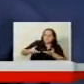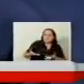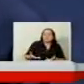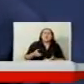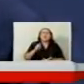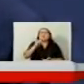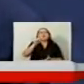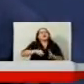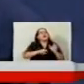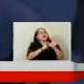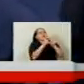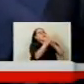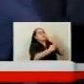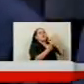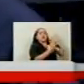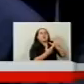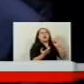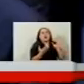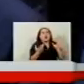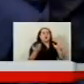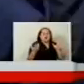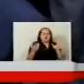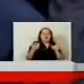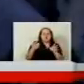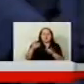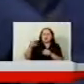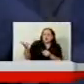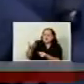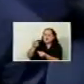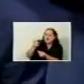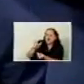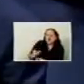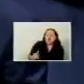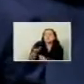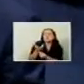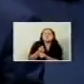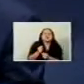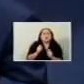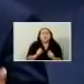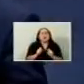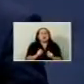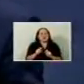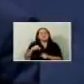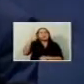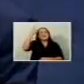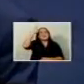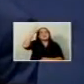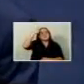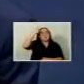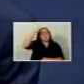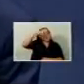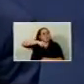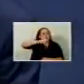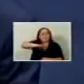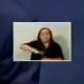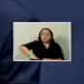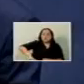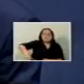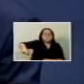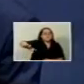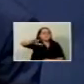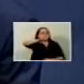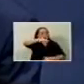é grafite, manifestação artística, São Paulo é considerada a capital mundial da street art,